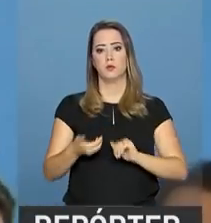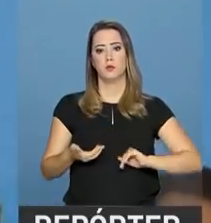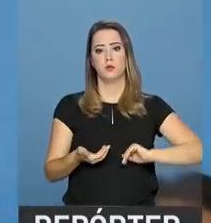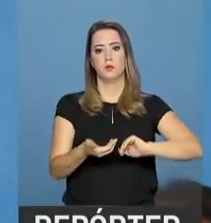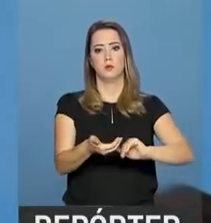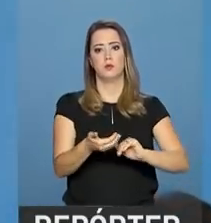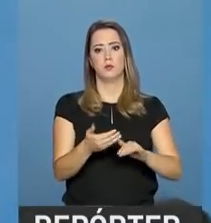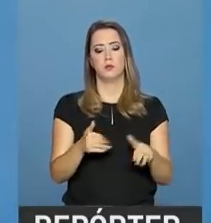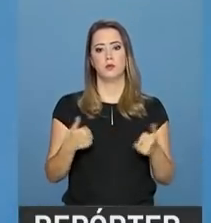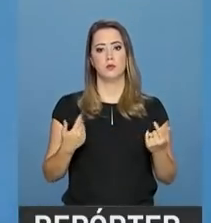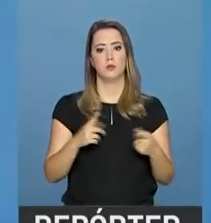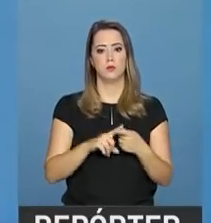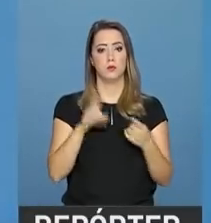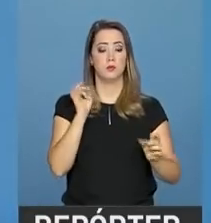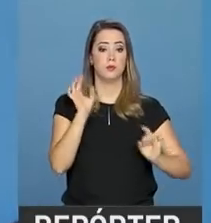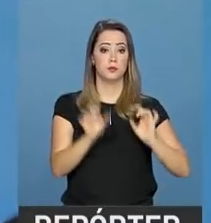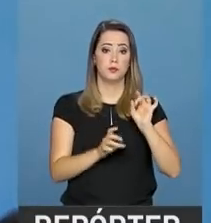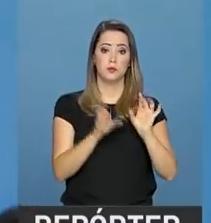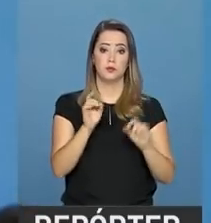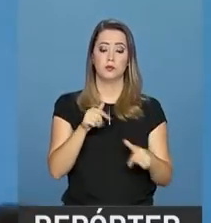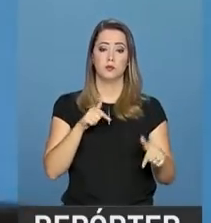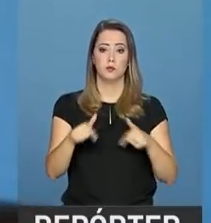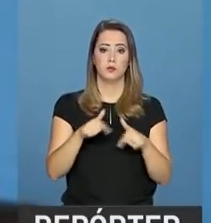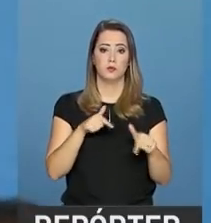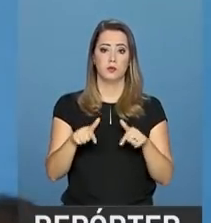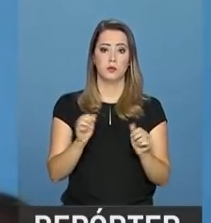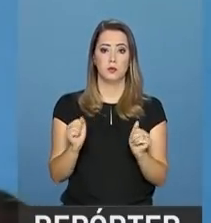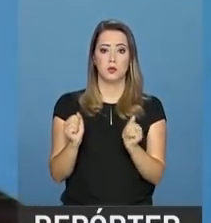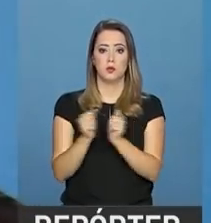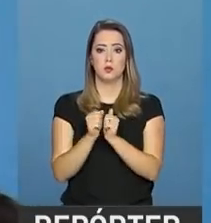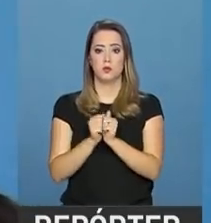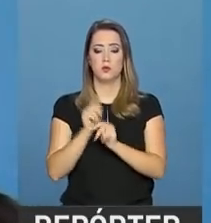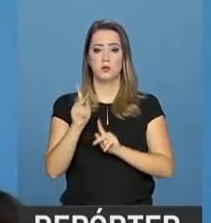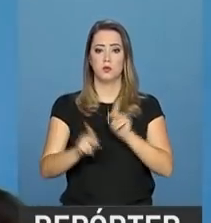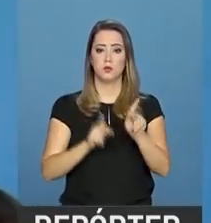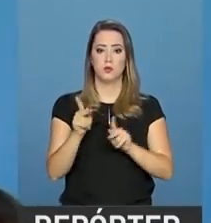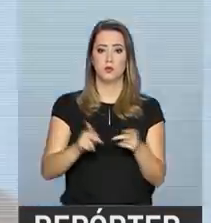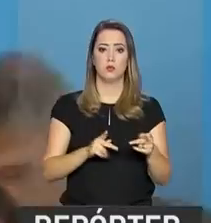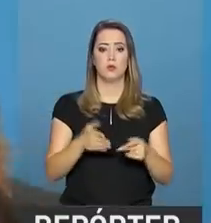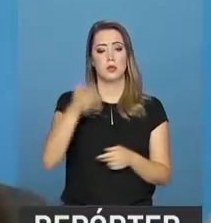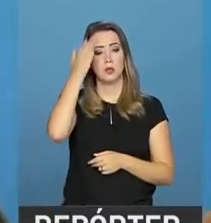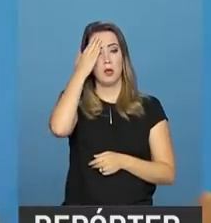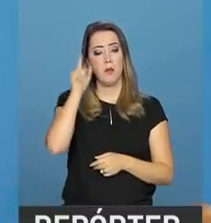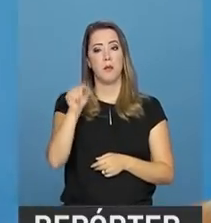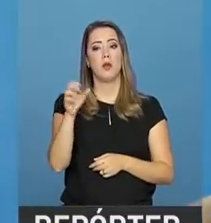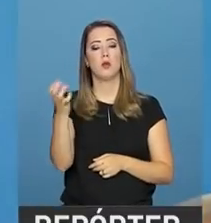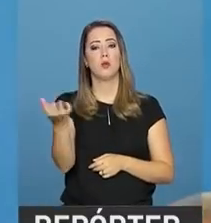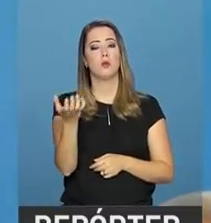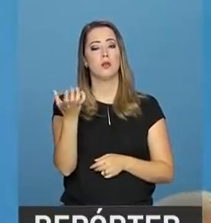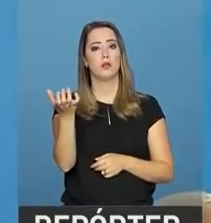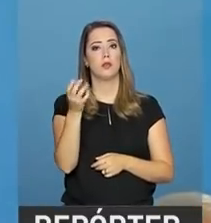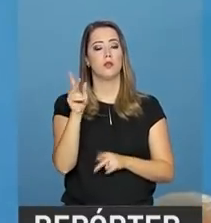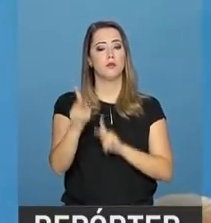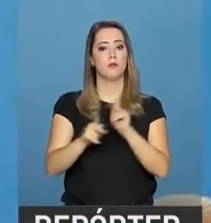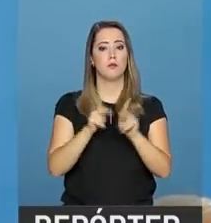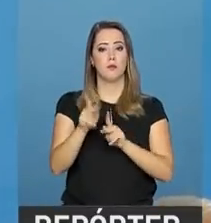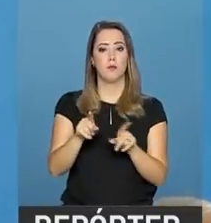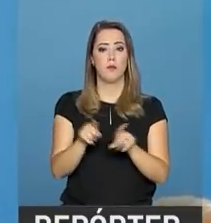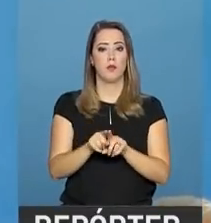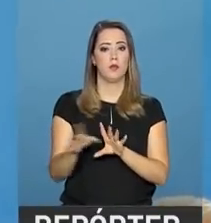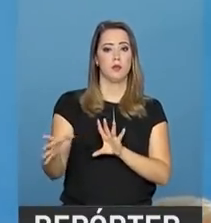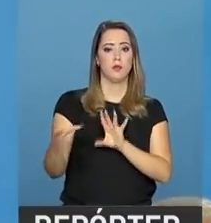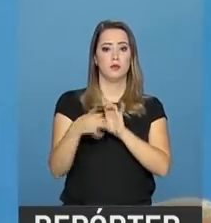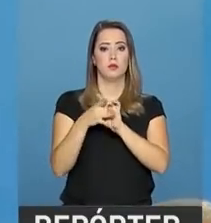nacional mas despejamento trabalhar com o povo ouvindo a sociedade portanto o governo integrado com o